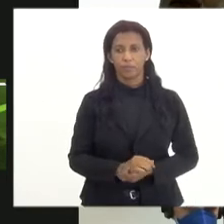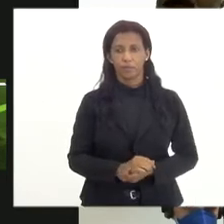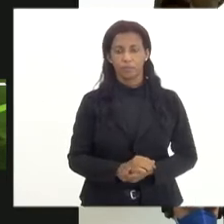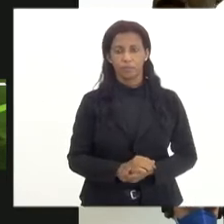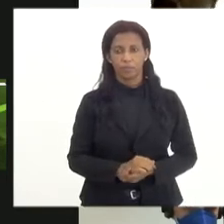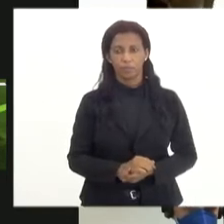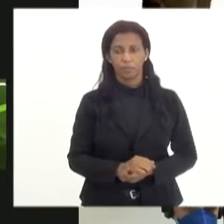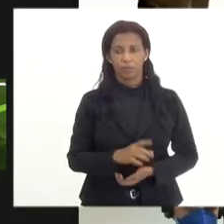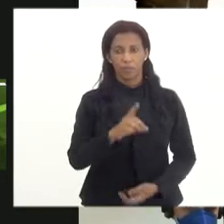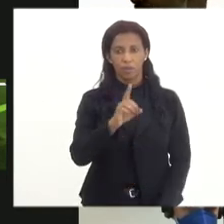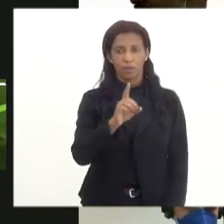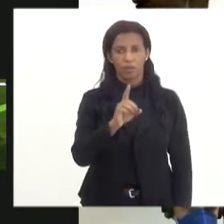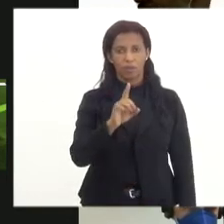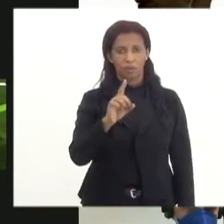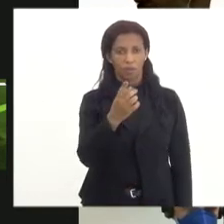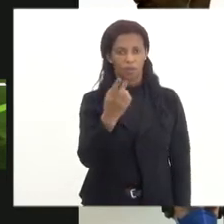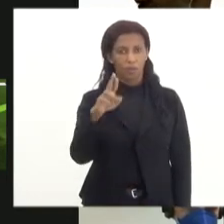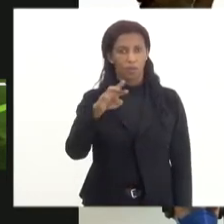Isso, Doutora perfeito, Magda então.